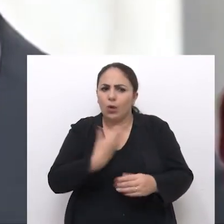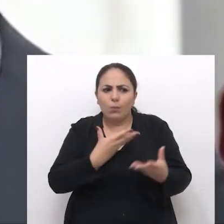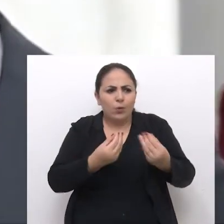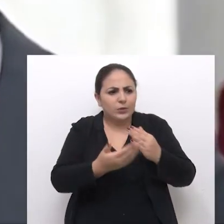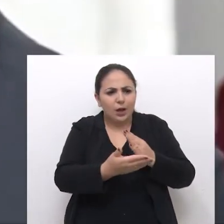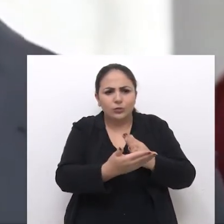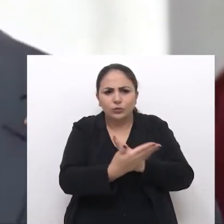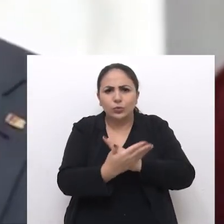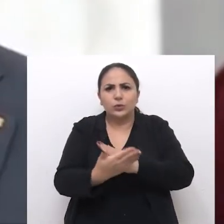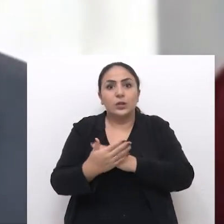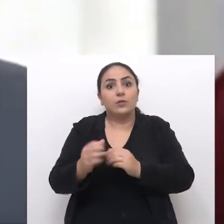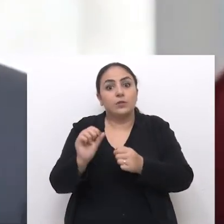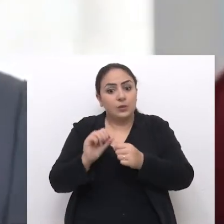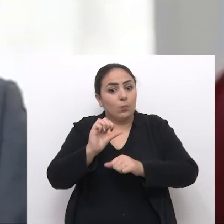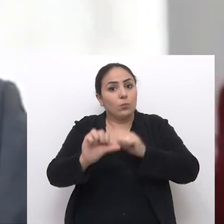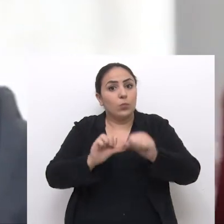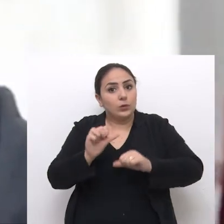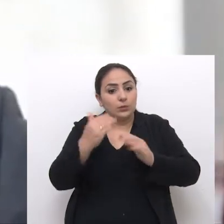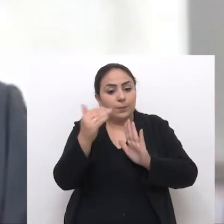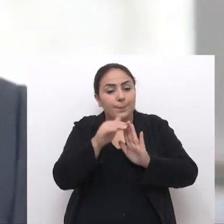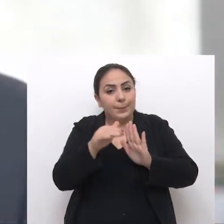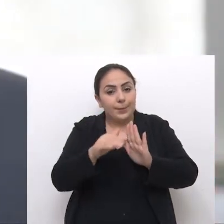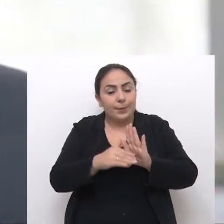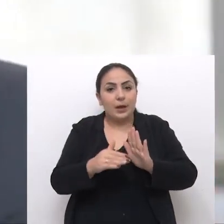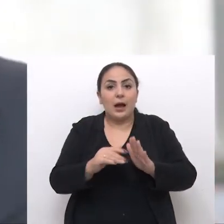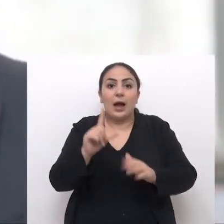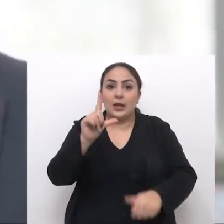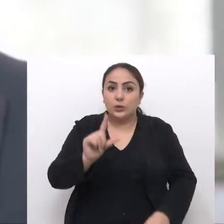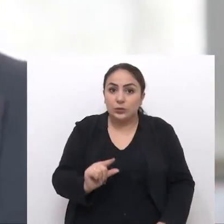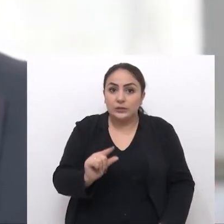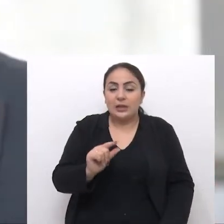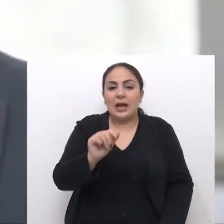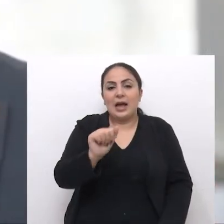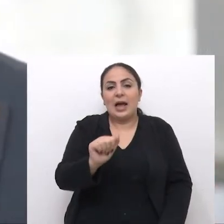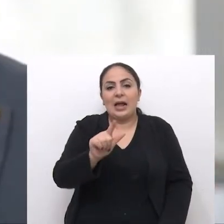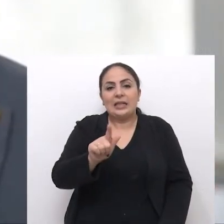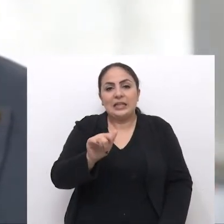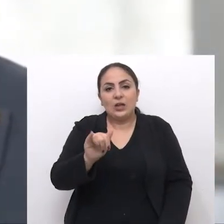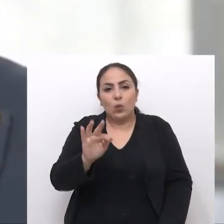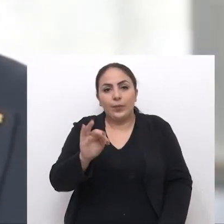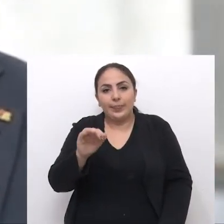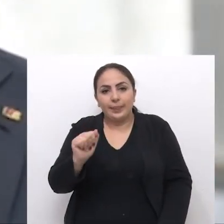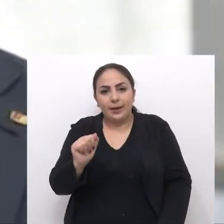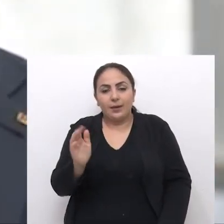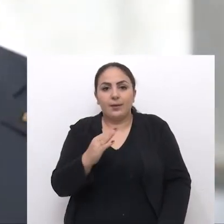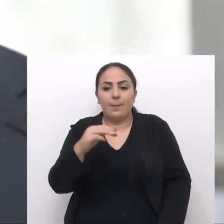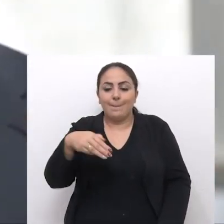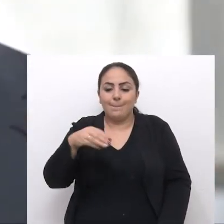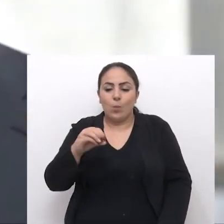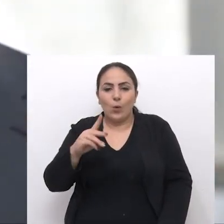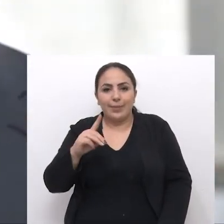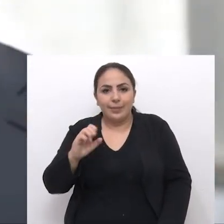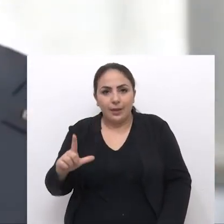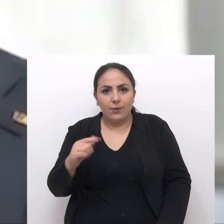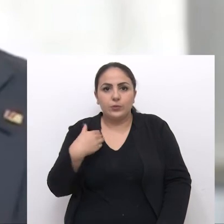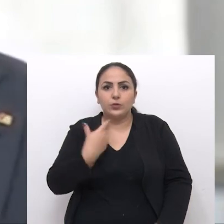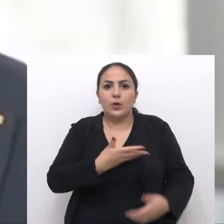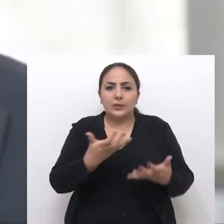recebemos muitas contribuições e fizemos várias alterações, entre elas, por exemplo, a redução da alíquota modal, que nós prevíamos